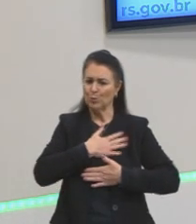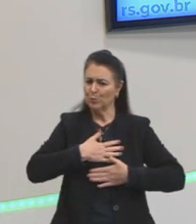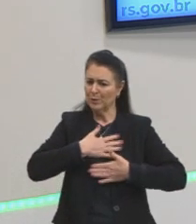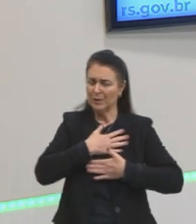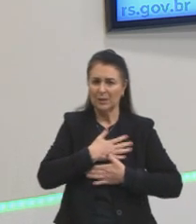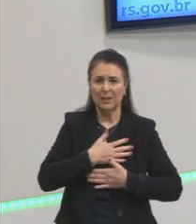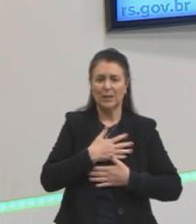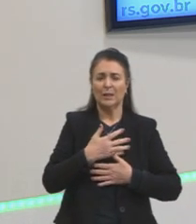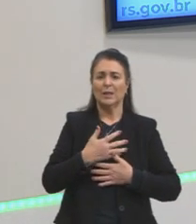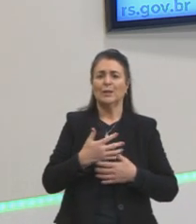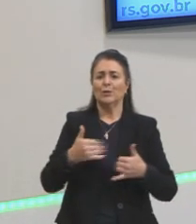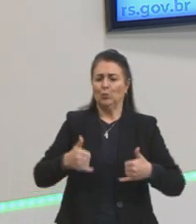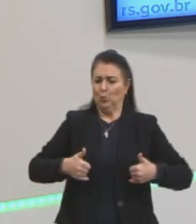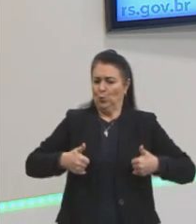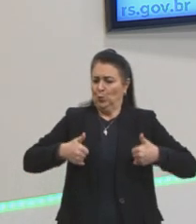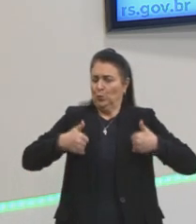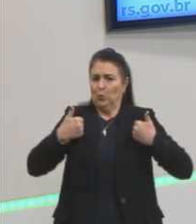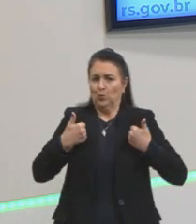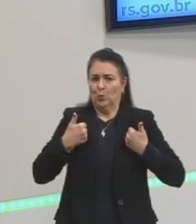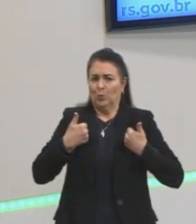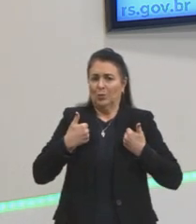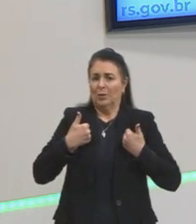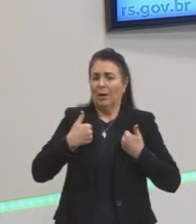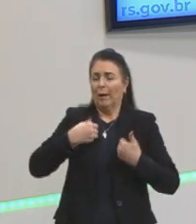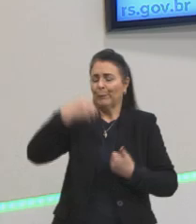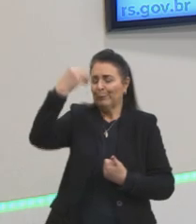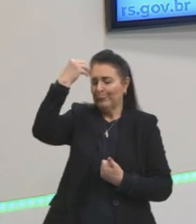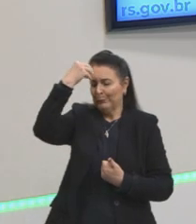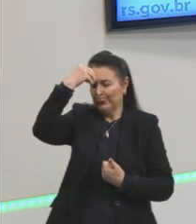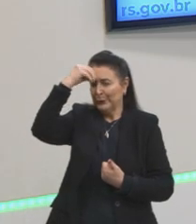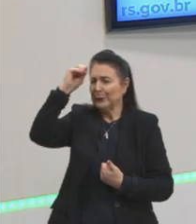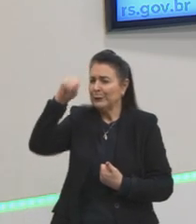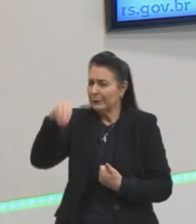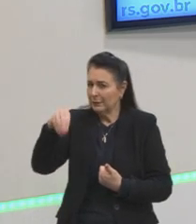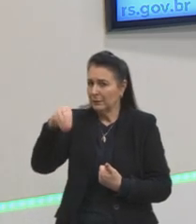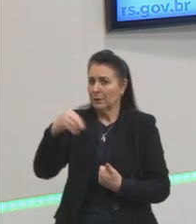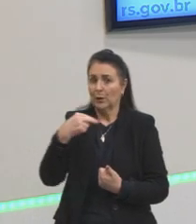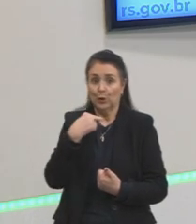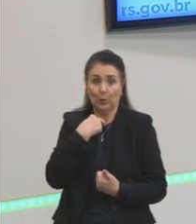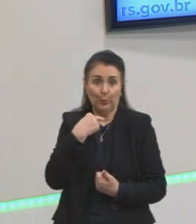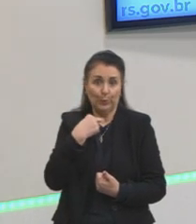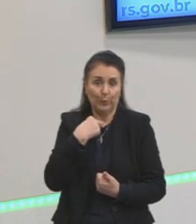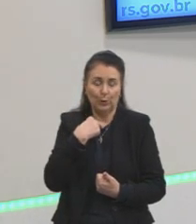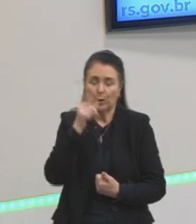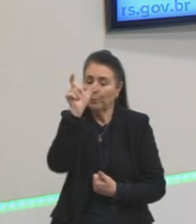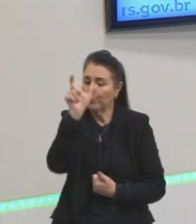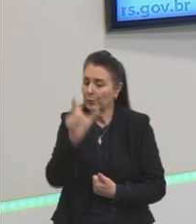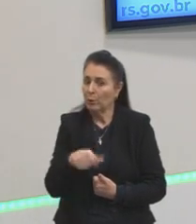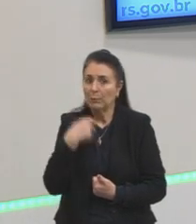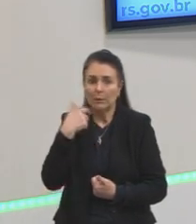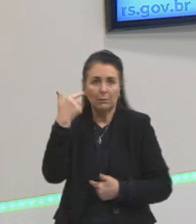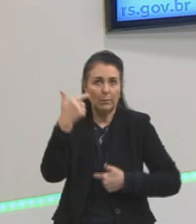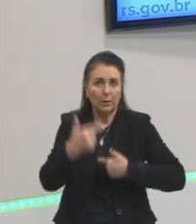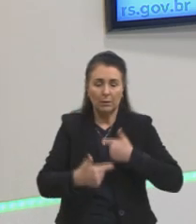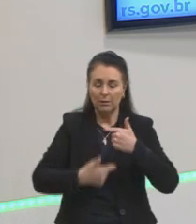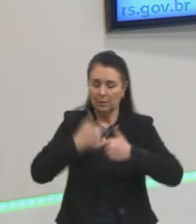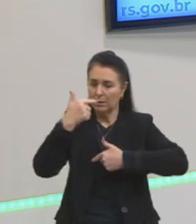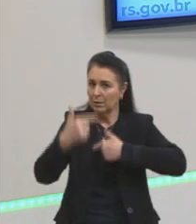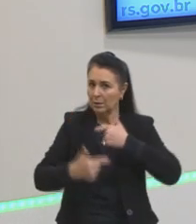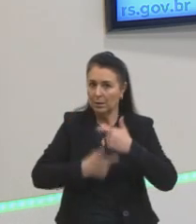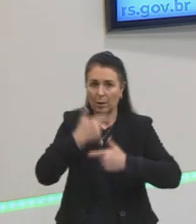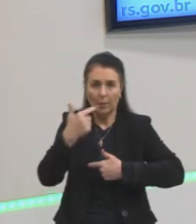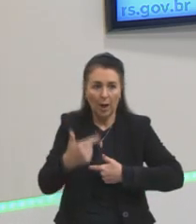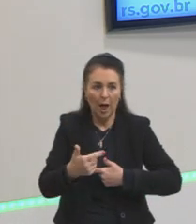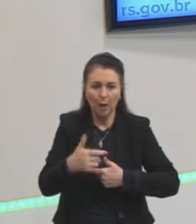a preguiça nessas festas não fazem parte dessa Sesi a pessoa deve ser disciplinada para o trabalho em